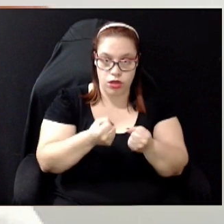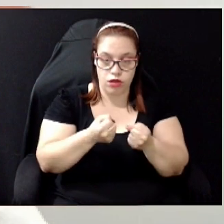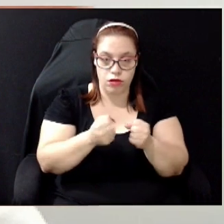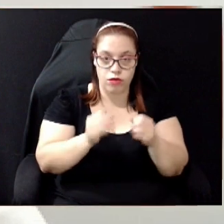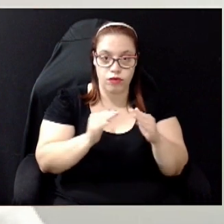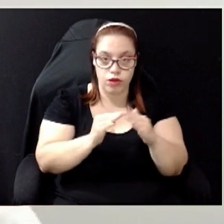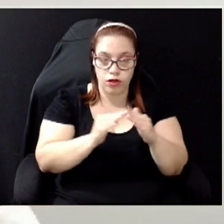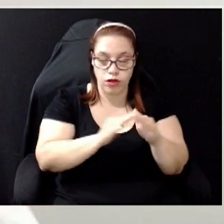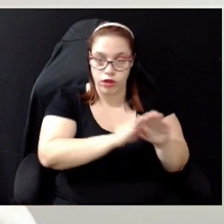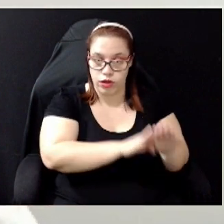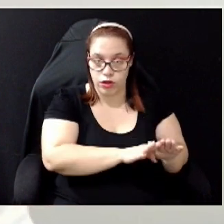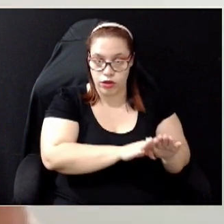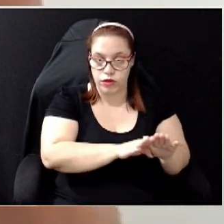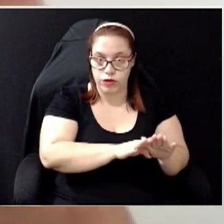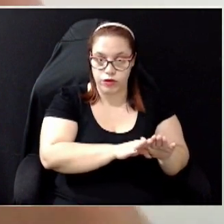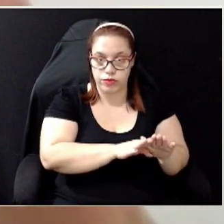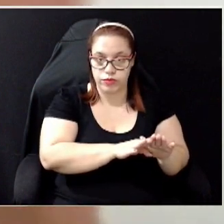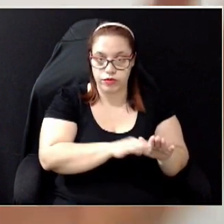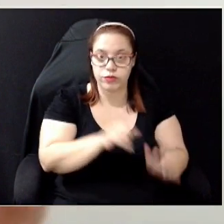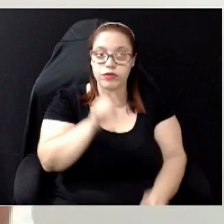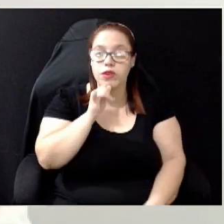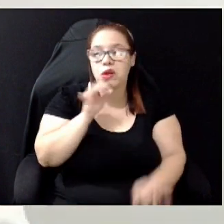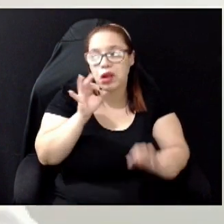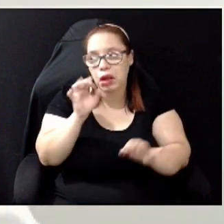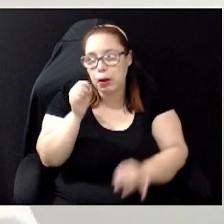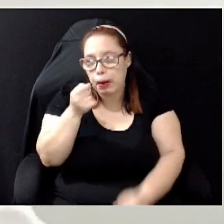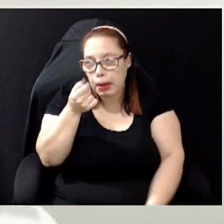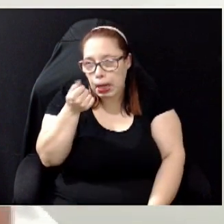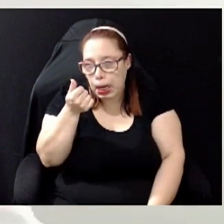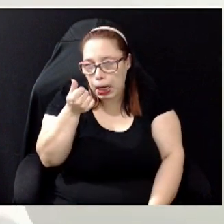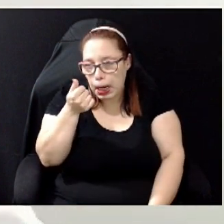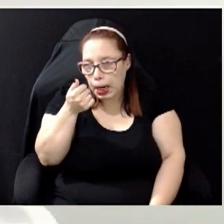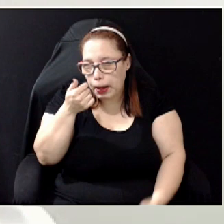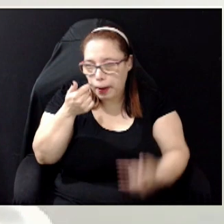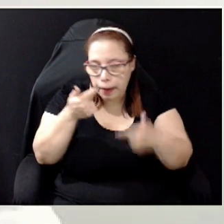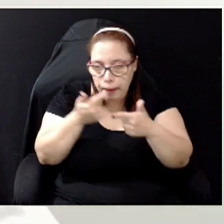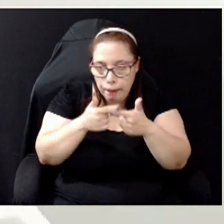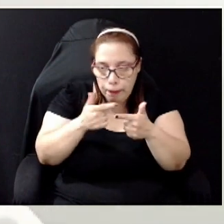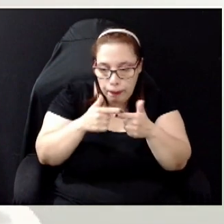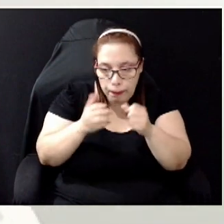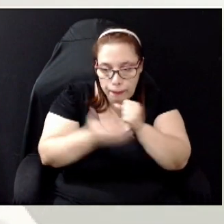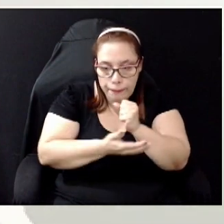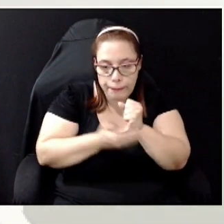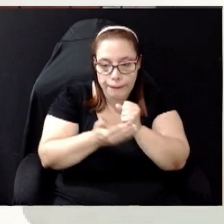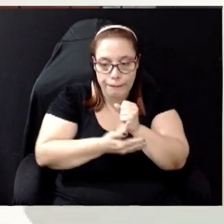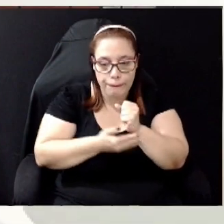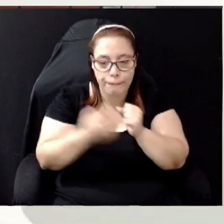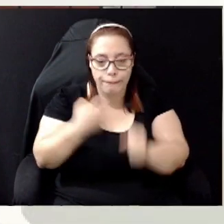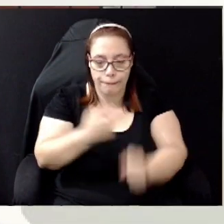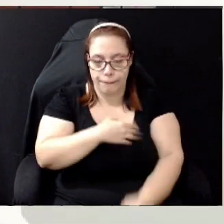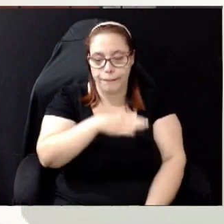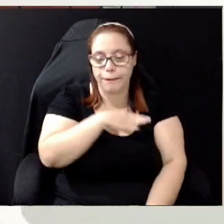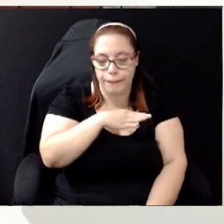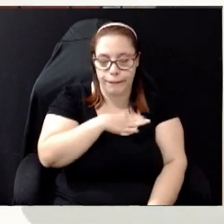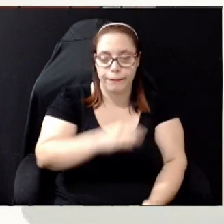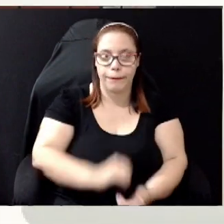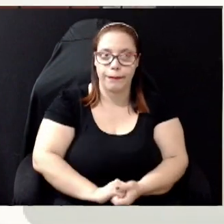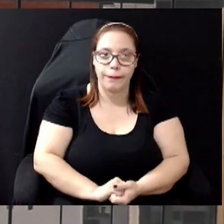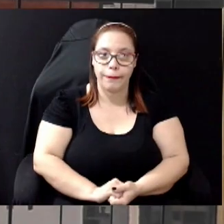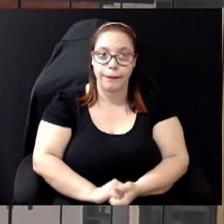captação de água. Então, é um exemplo pequeno da complexidade que é o saneamento para a nossa